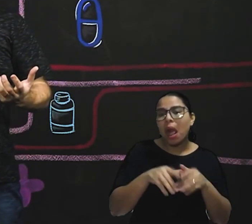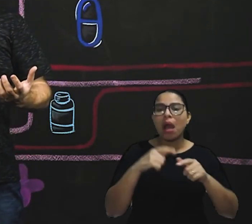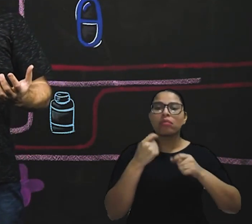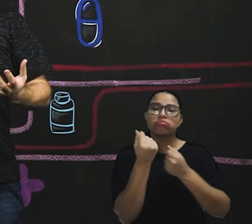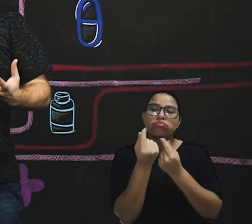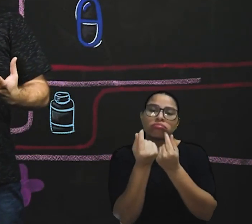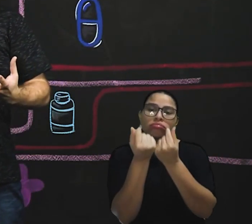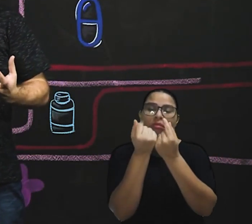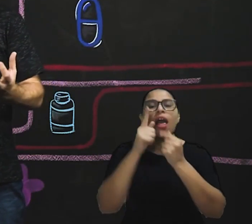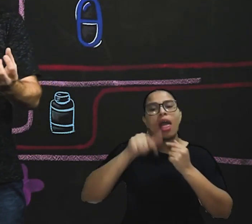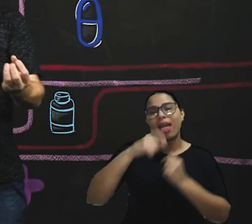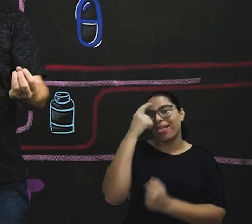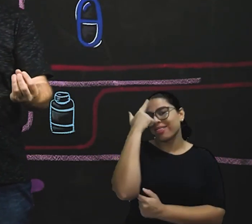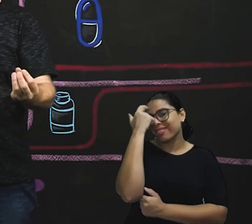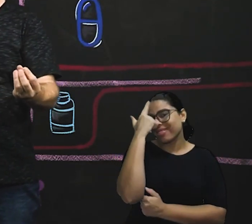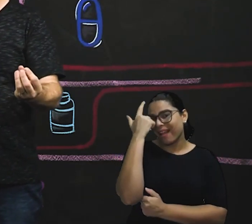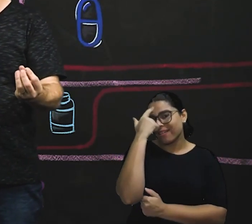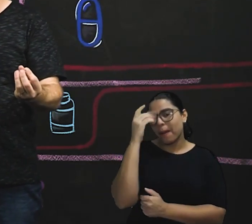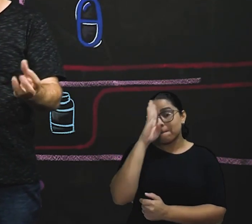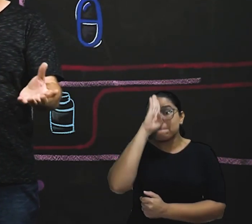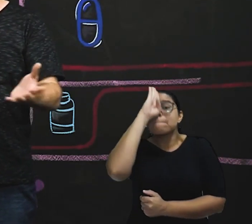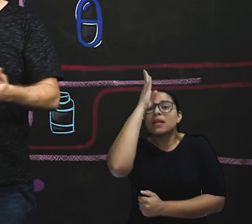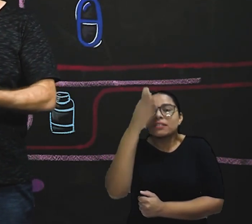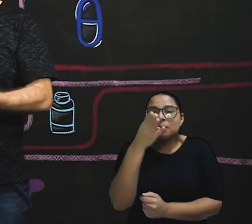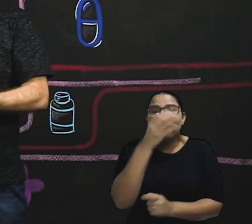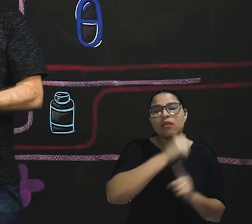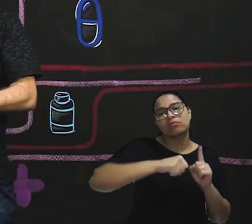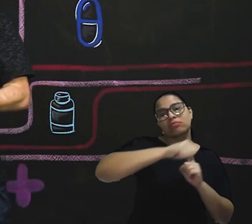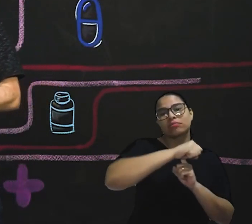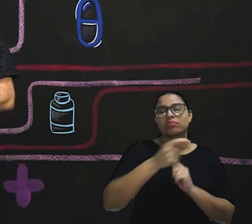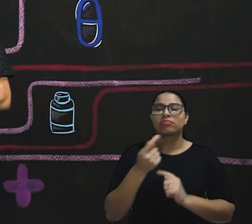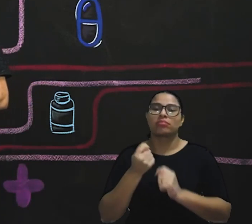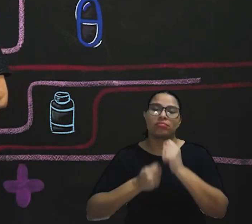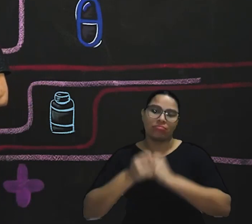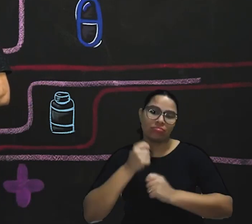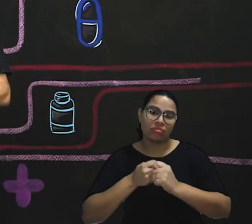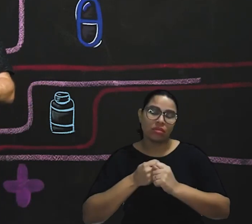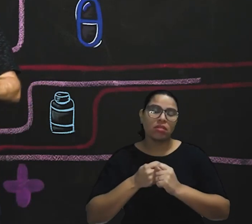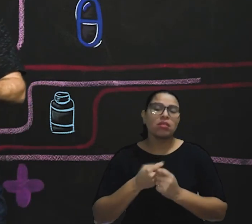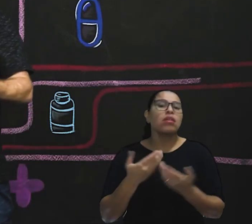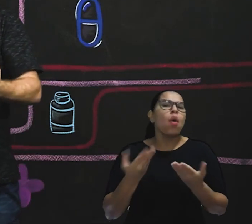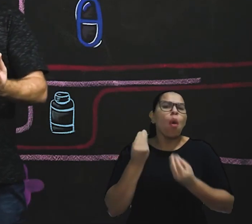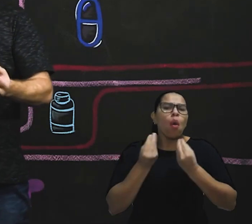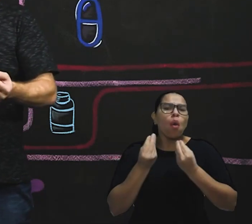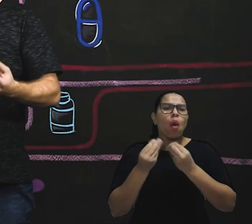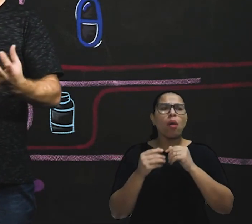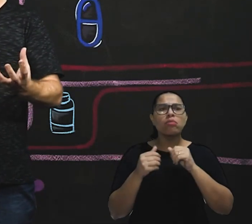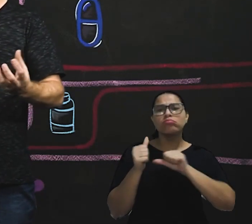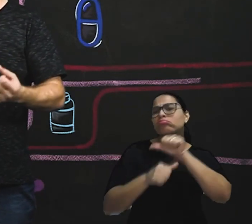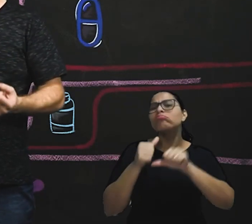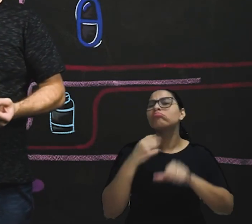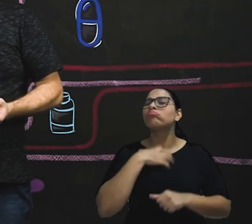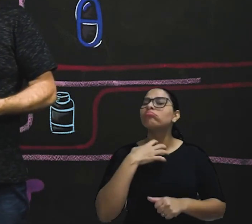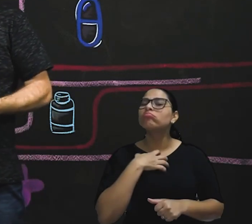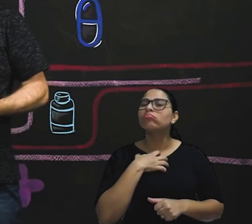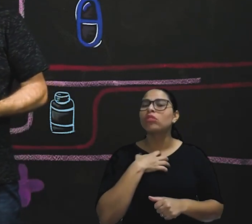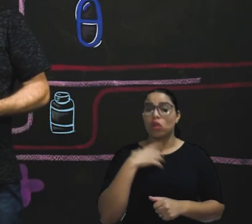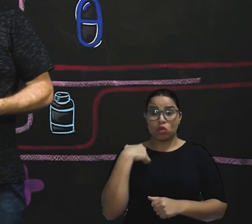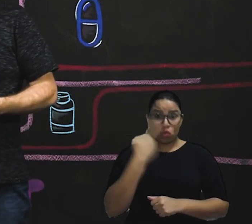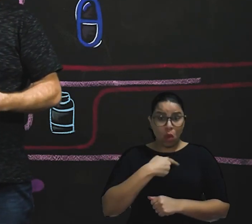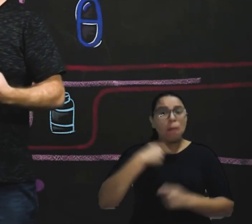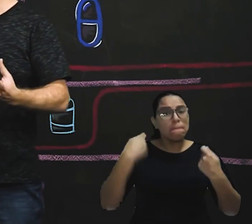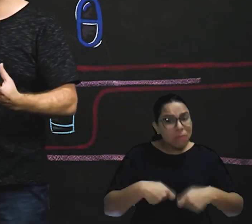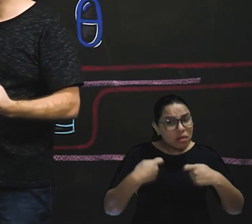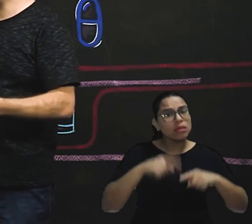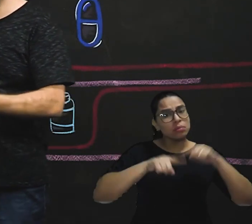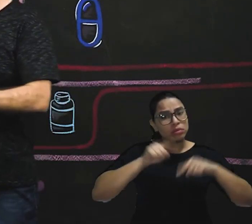sociedade de consumo. E como sair dessa situação? Em grande parte, a gente precisa dos produtos, mas de maneira que tenha uma produção mais